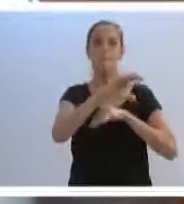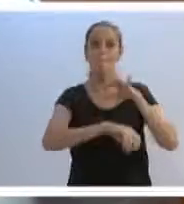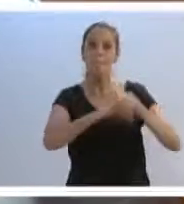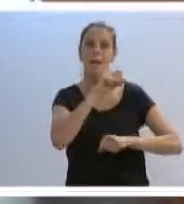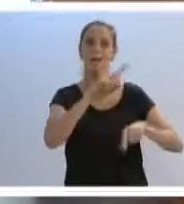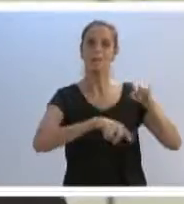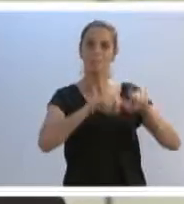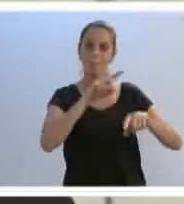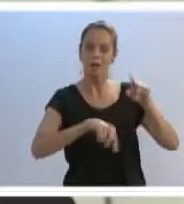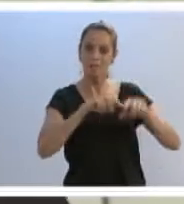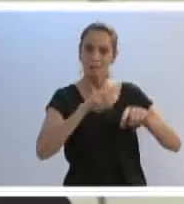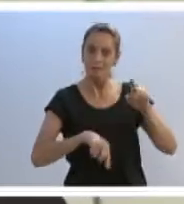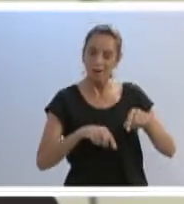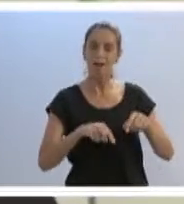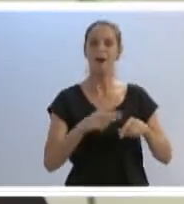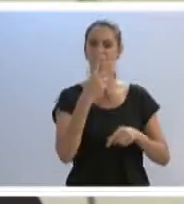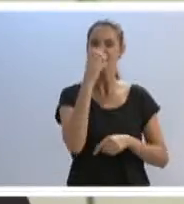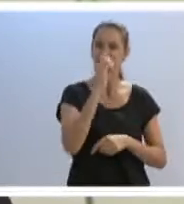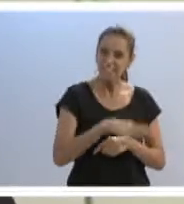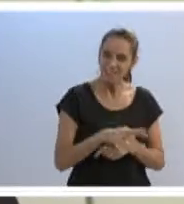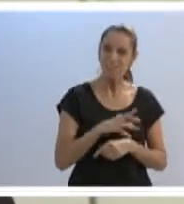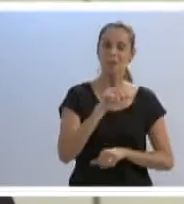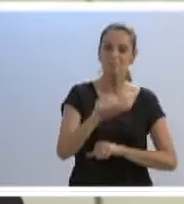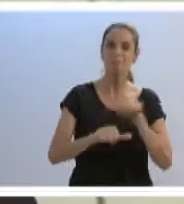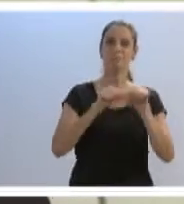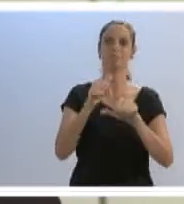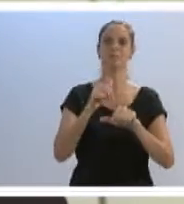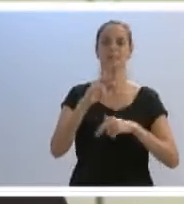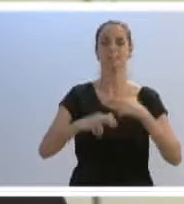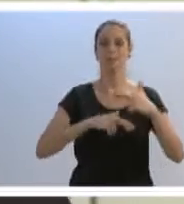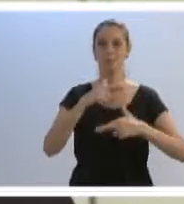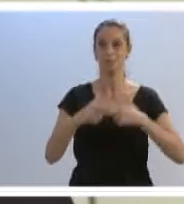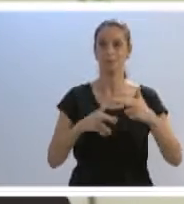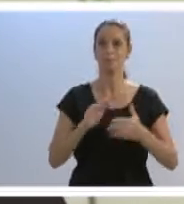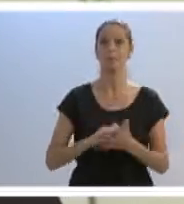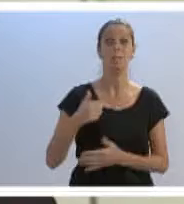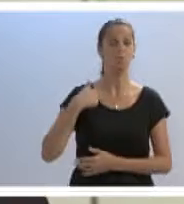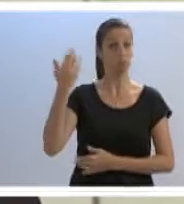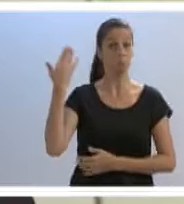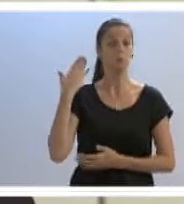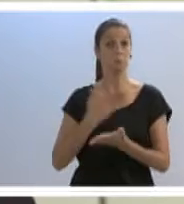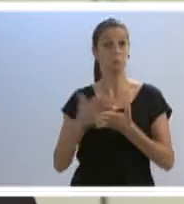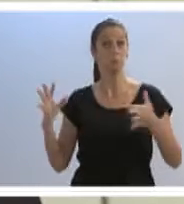lixo. Há 9 meses, a gente criou uma parceria com a empresa Carbo Brasil e a gente